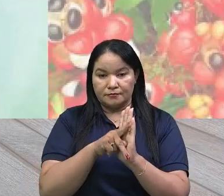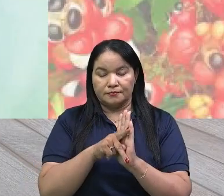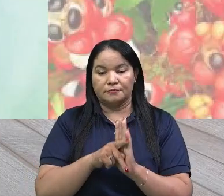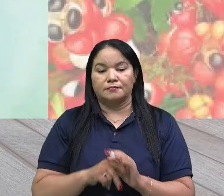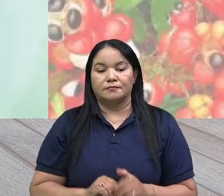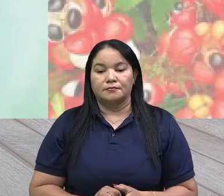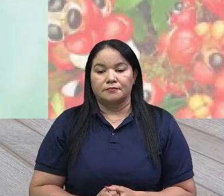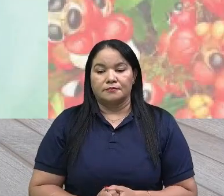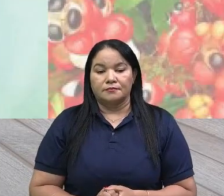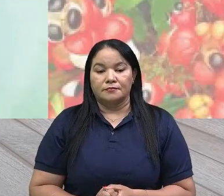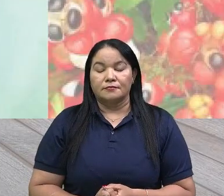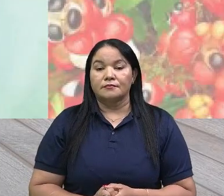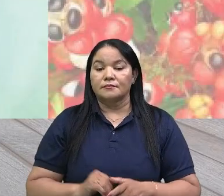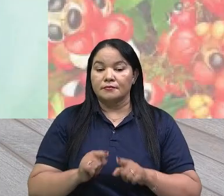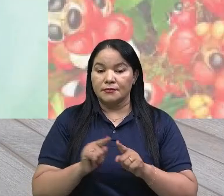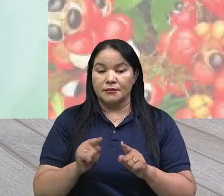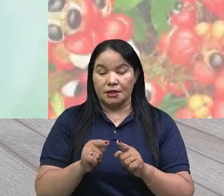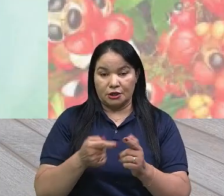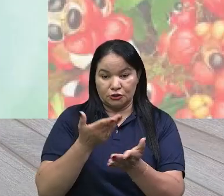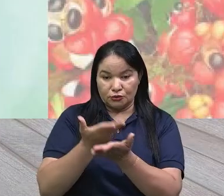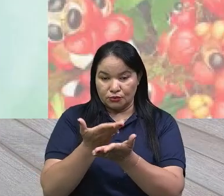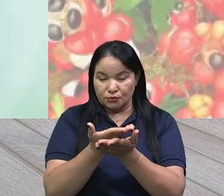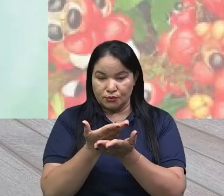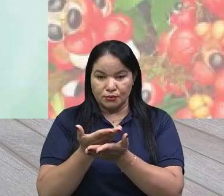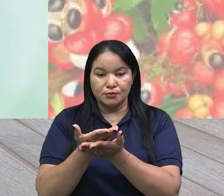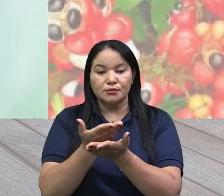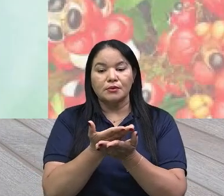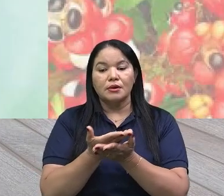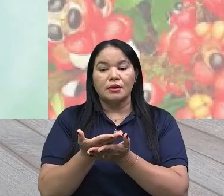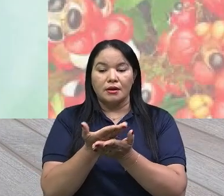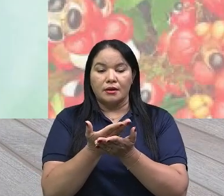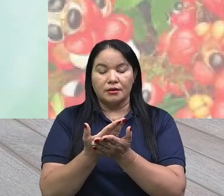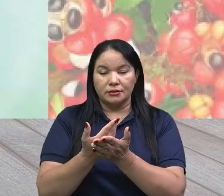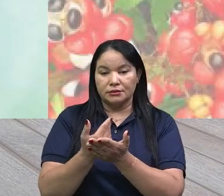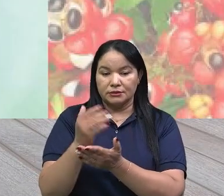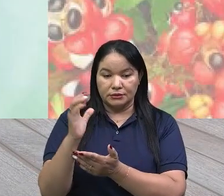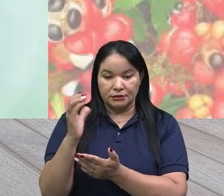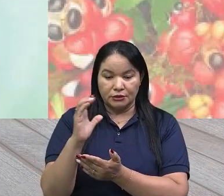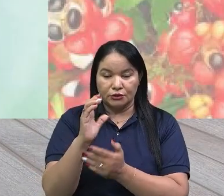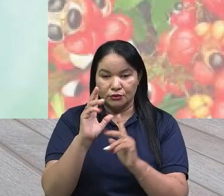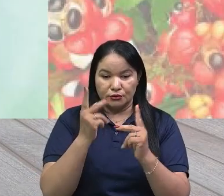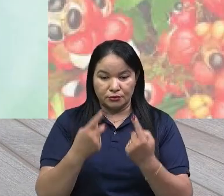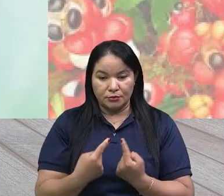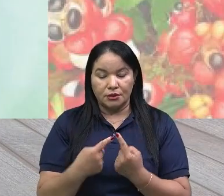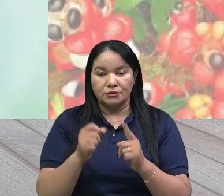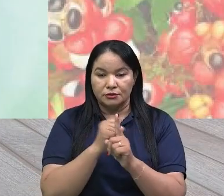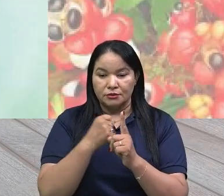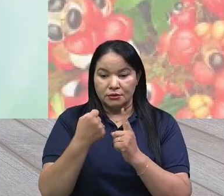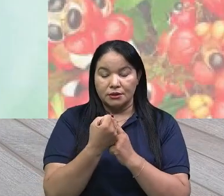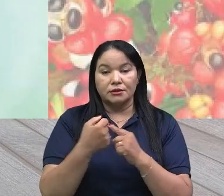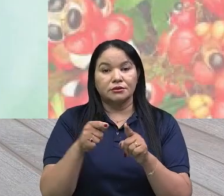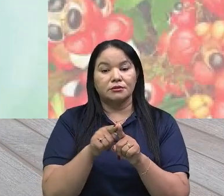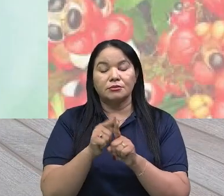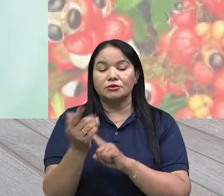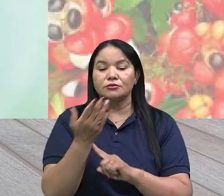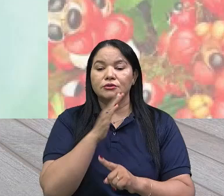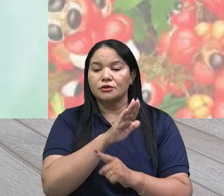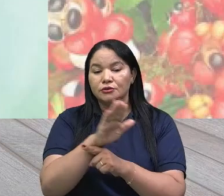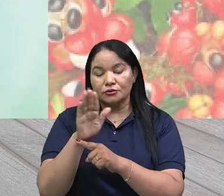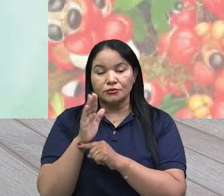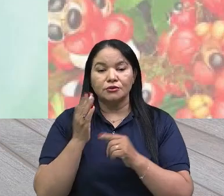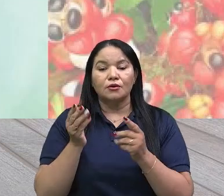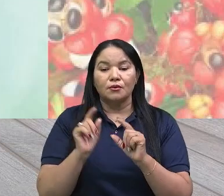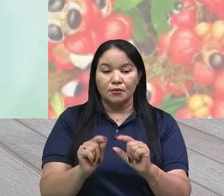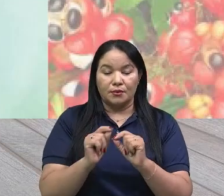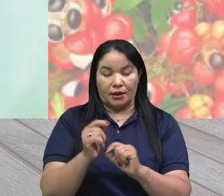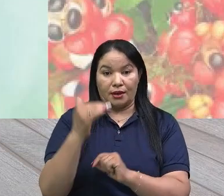Então, nesses estudos, gente, que a gente realiza, né, ciências humanas e sociais, eles acabam nos ajudando a